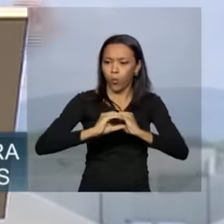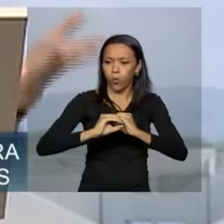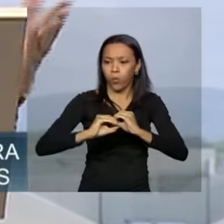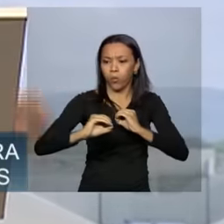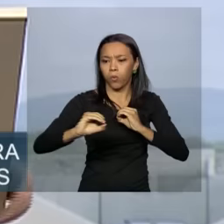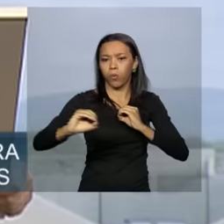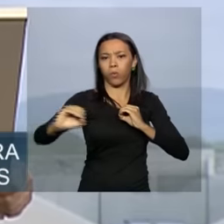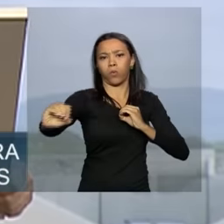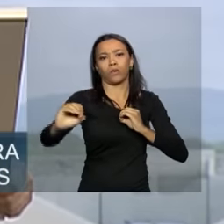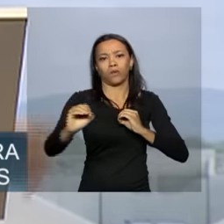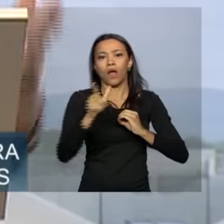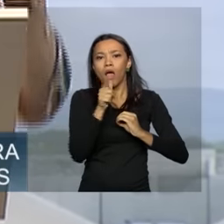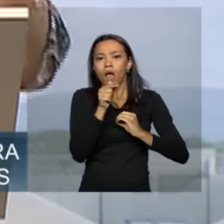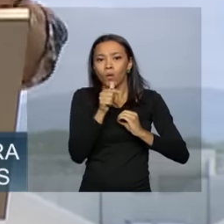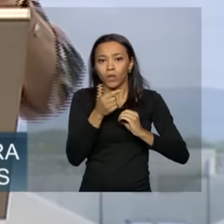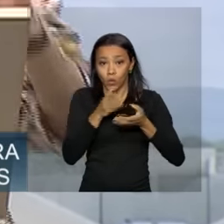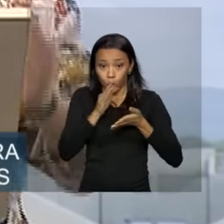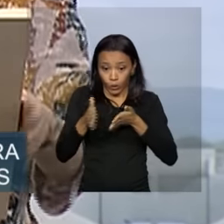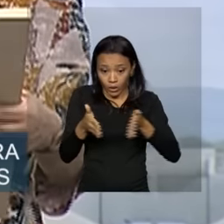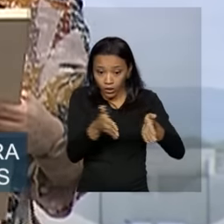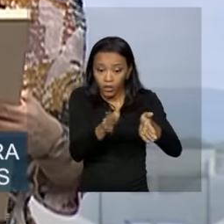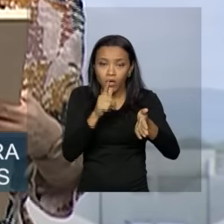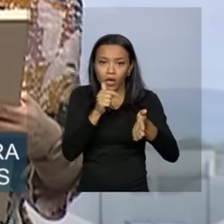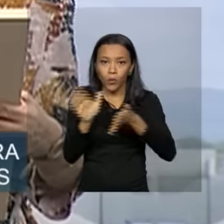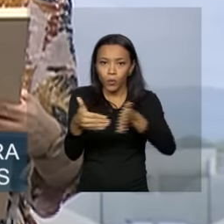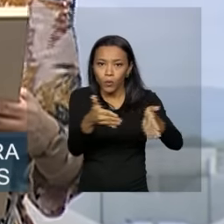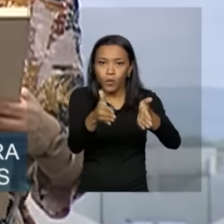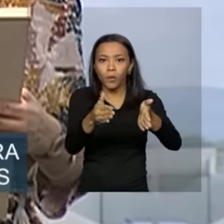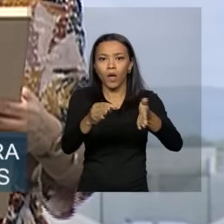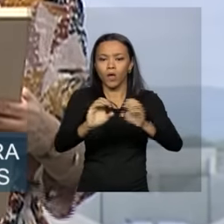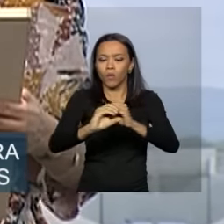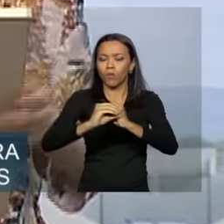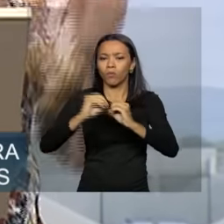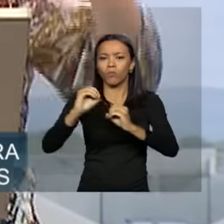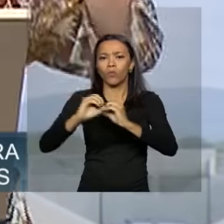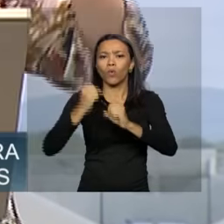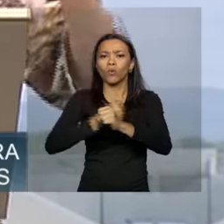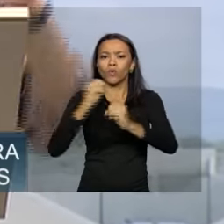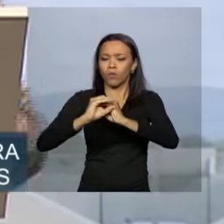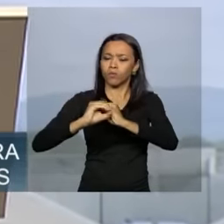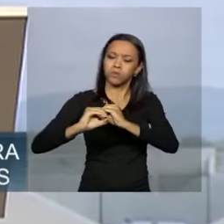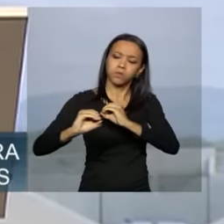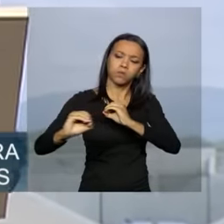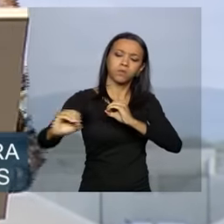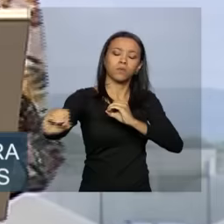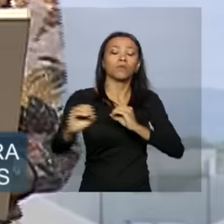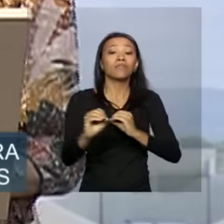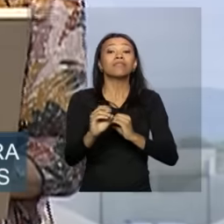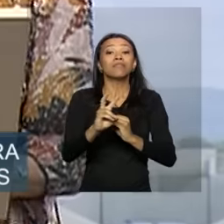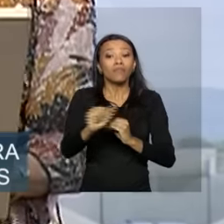tirar a sede das pessoas, vai levar água para tirar a sede dos animais em